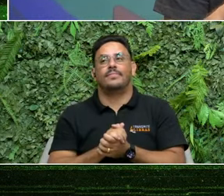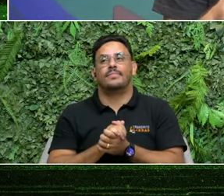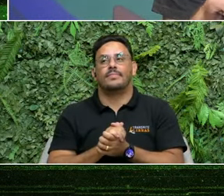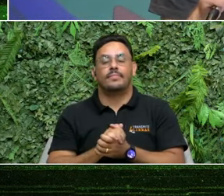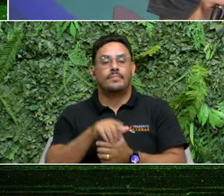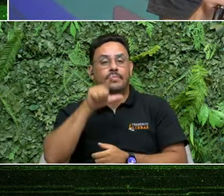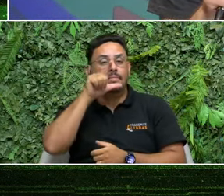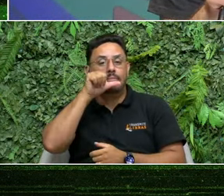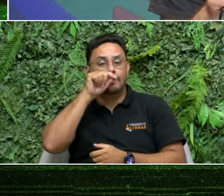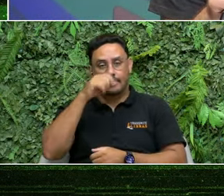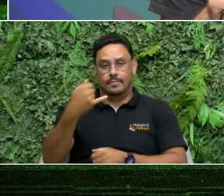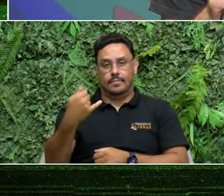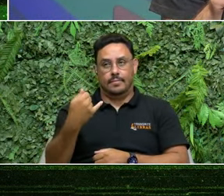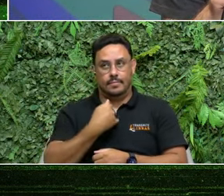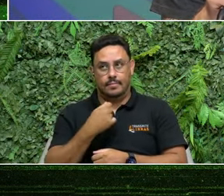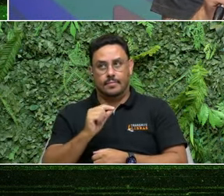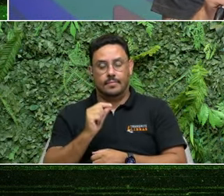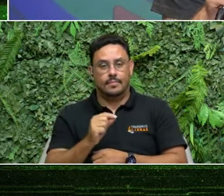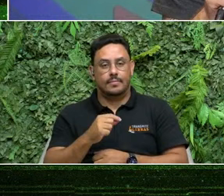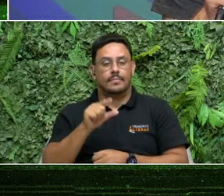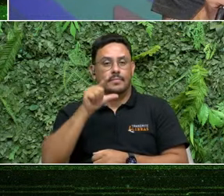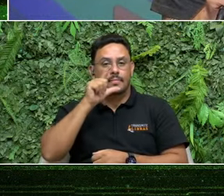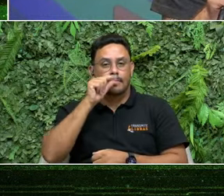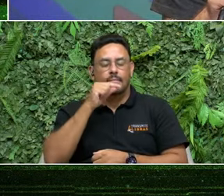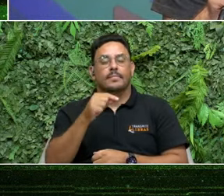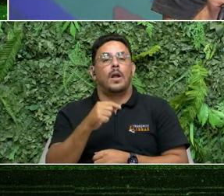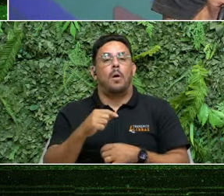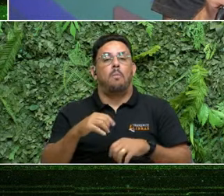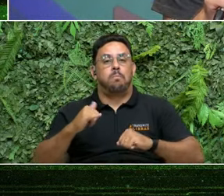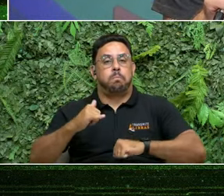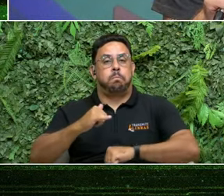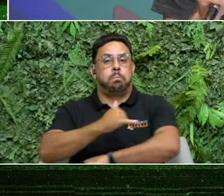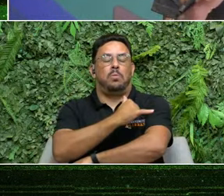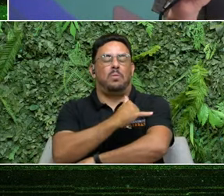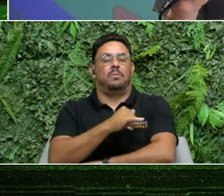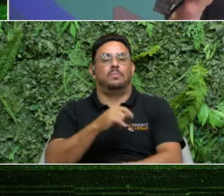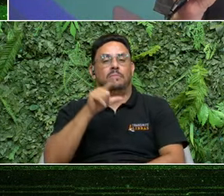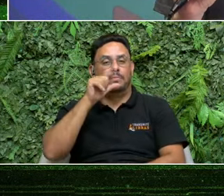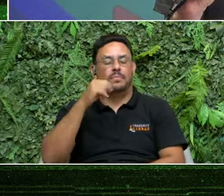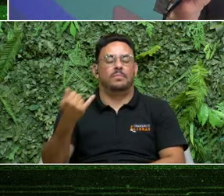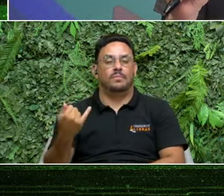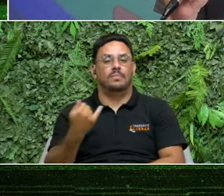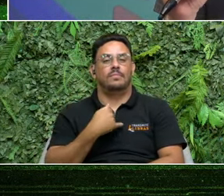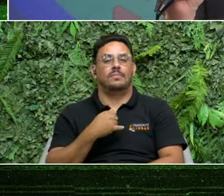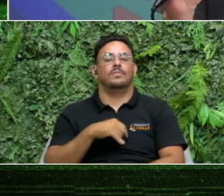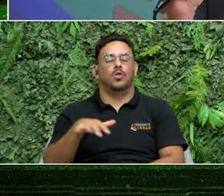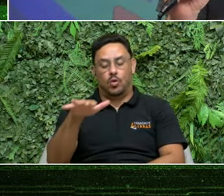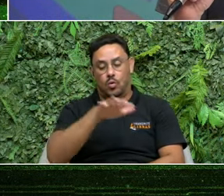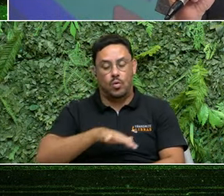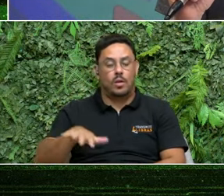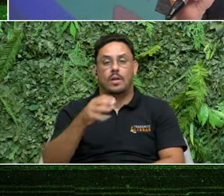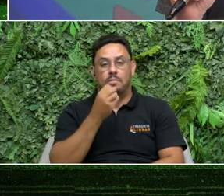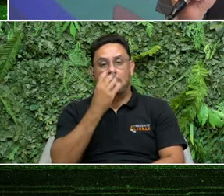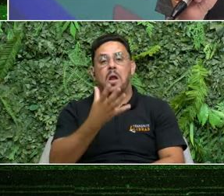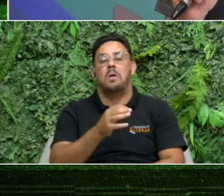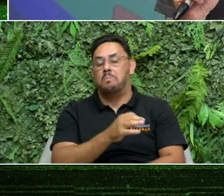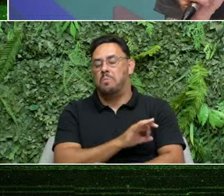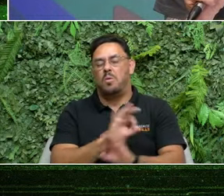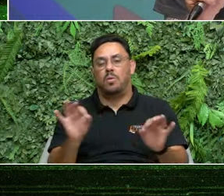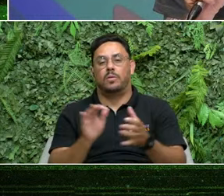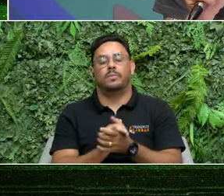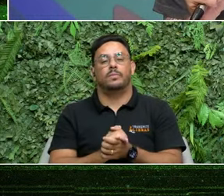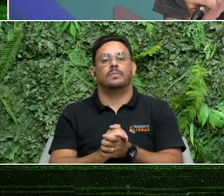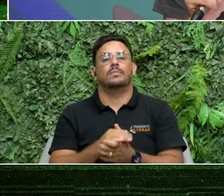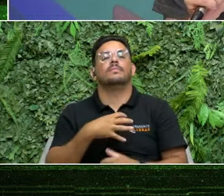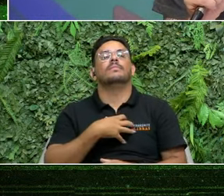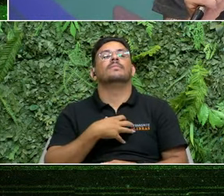passarinho o passarinho que me contou é um passarinho viu gordo é passarinho gordo me contou que tá o ambiente é outro viu mas tá todo mundo